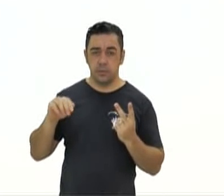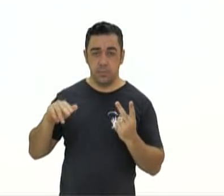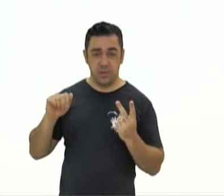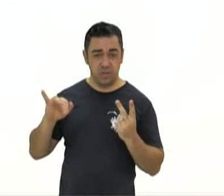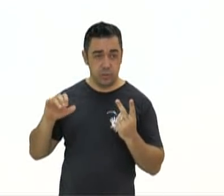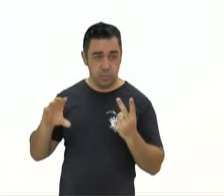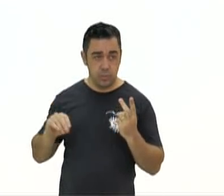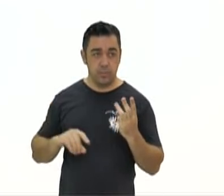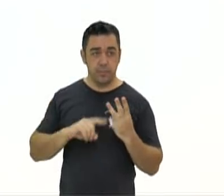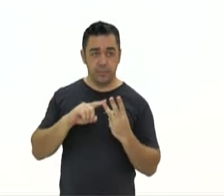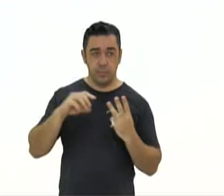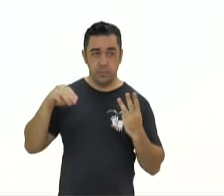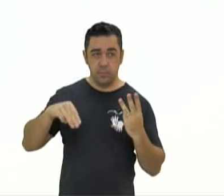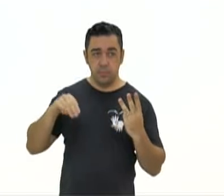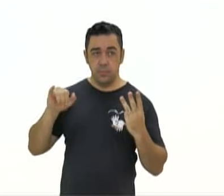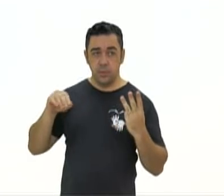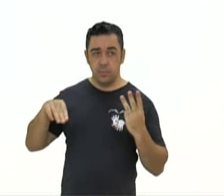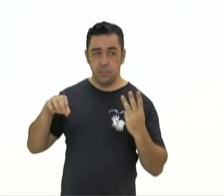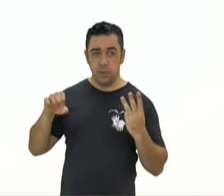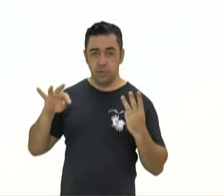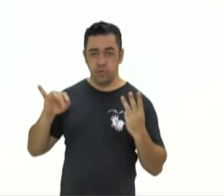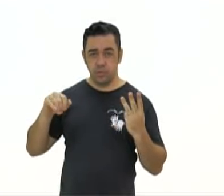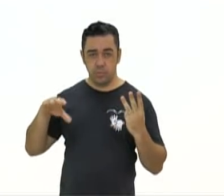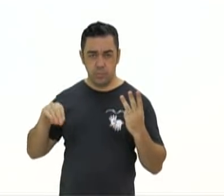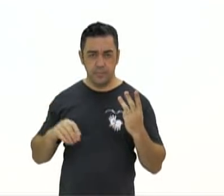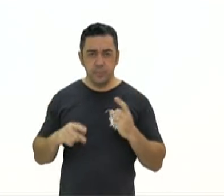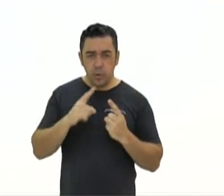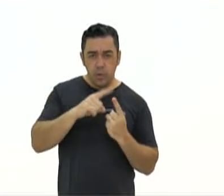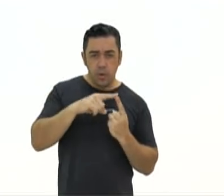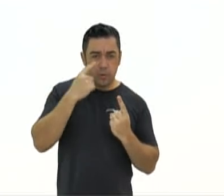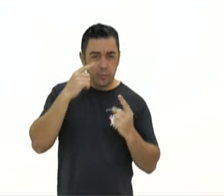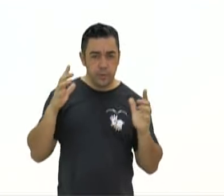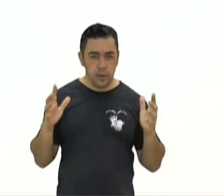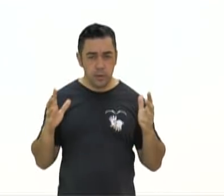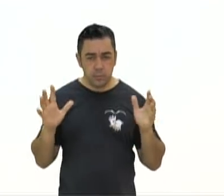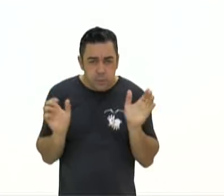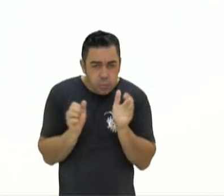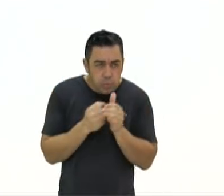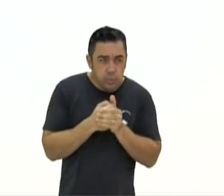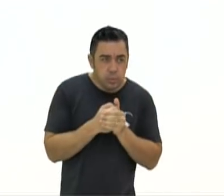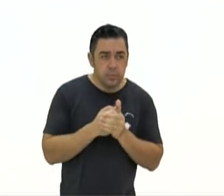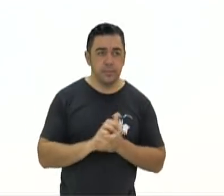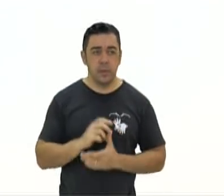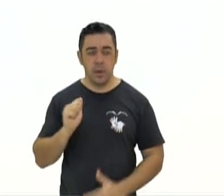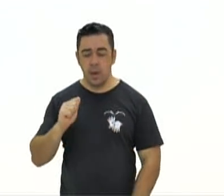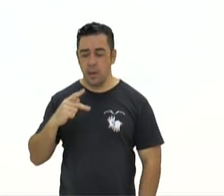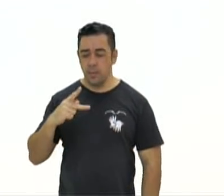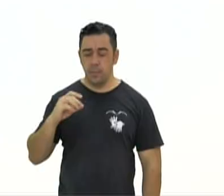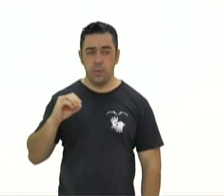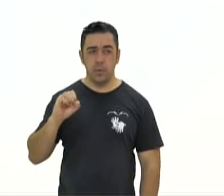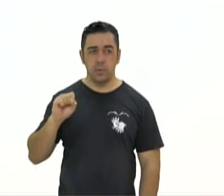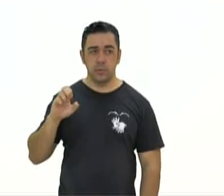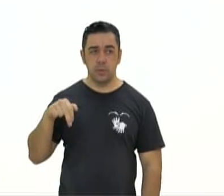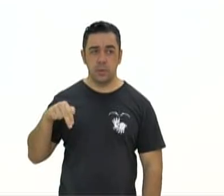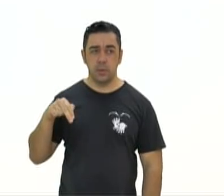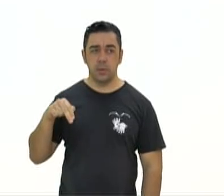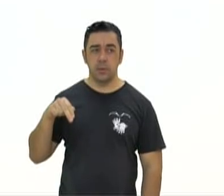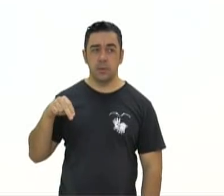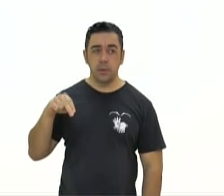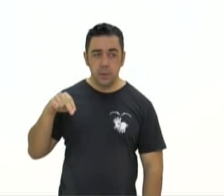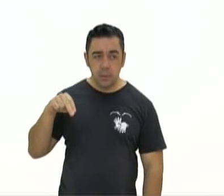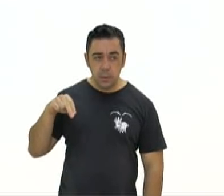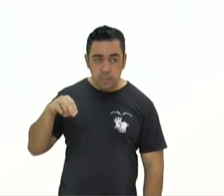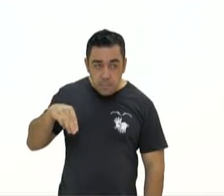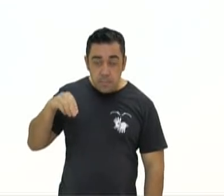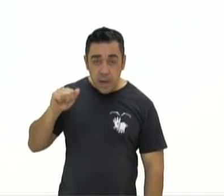já sabem o que é, né? A gente está vendo aqui um animal camuflado, parecido com o meio. Aposematismo, vocês estão vendo esse sapinho,